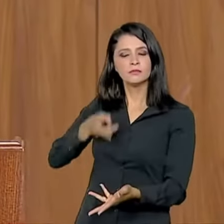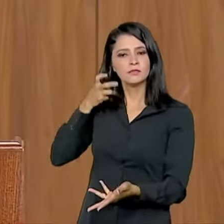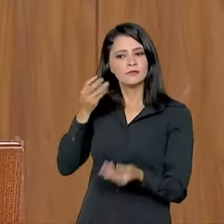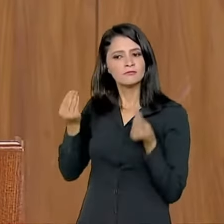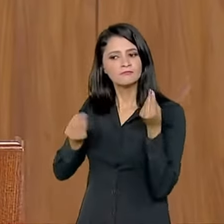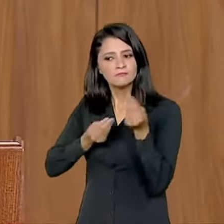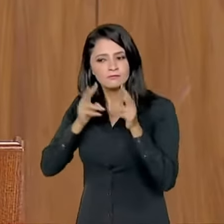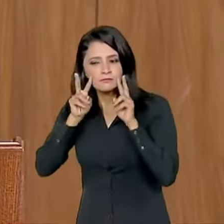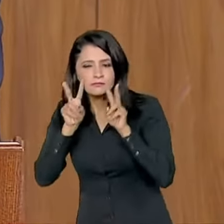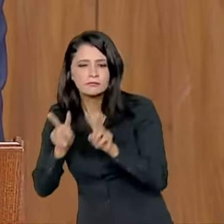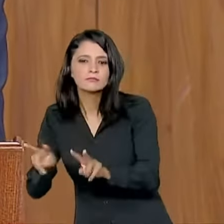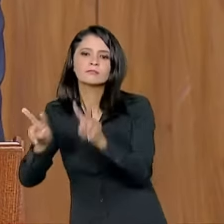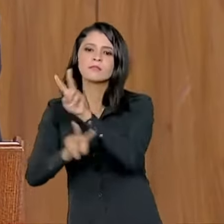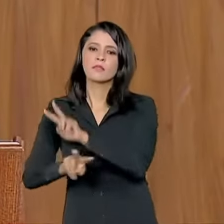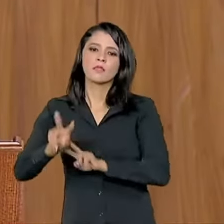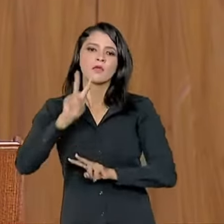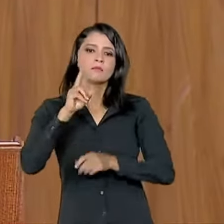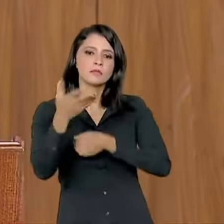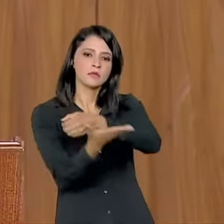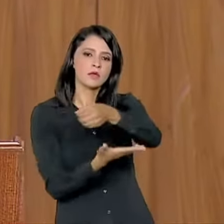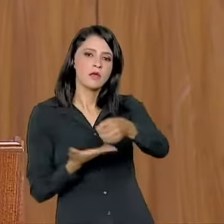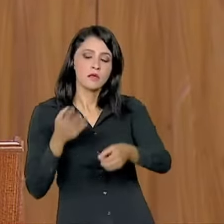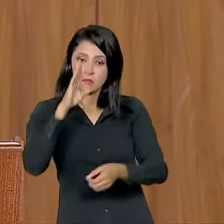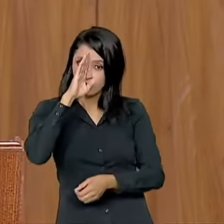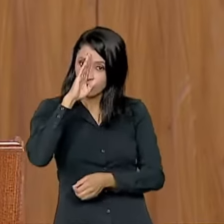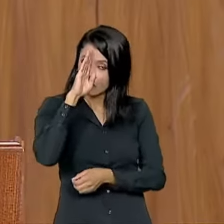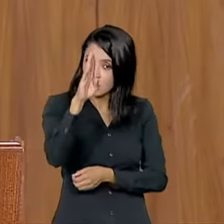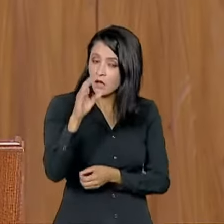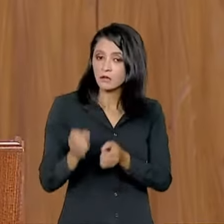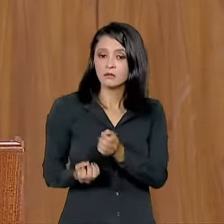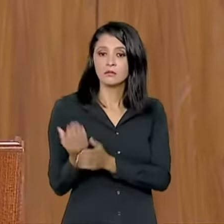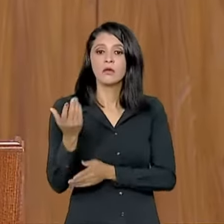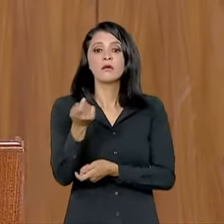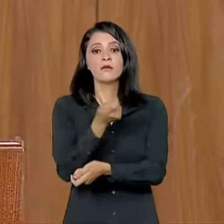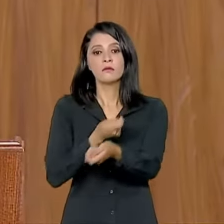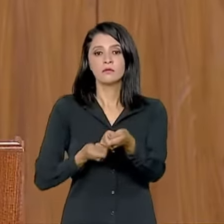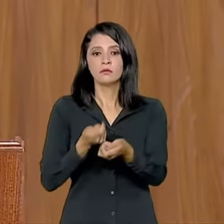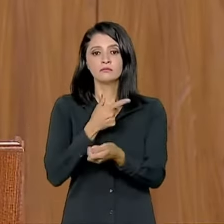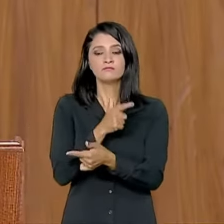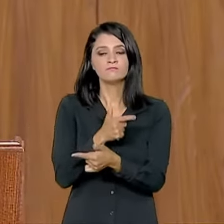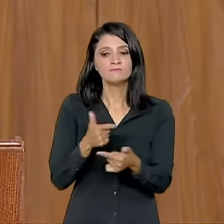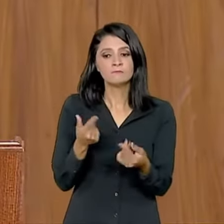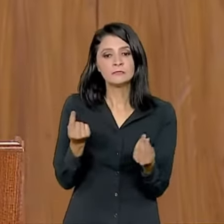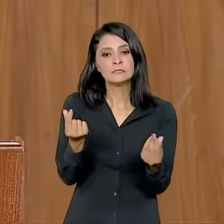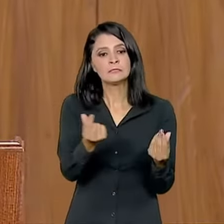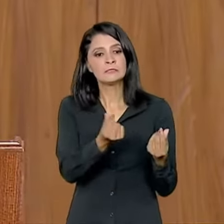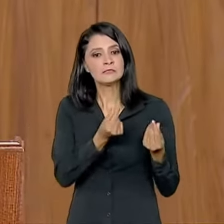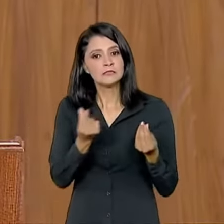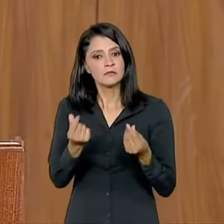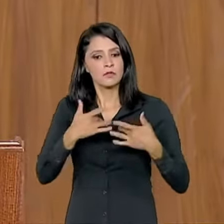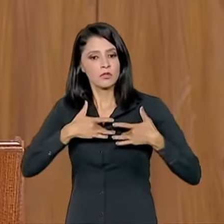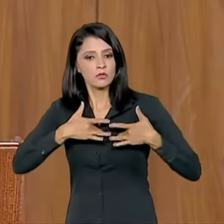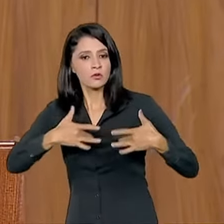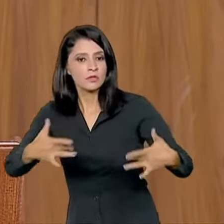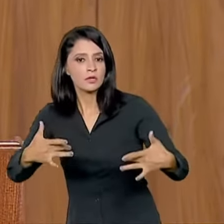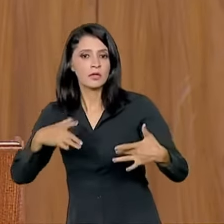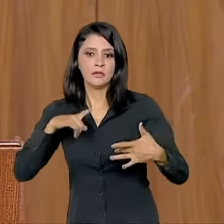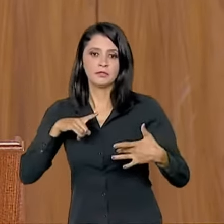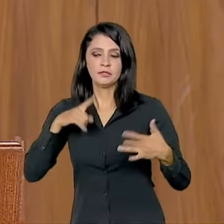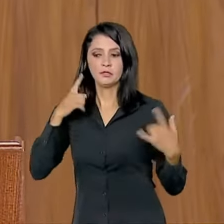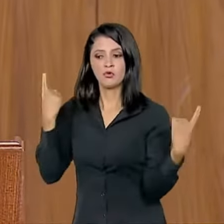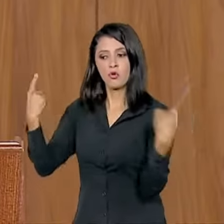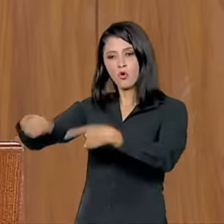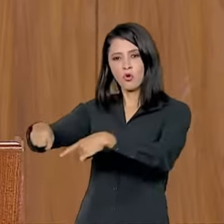visão fundamentada na prioridade da produção sobre a finança improdutiva, da solidariedade sobre o